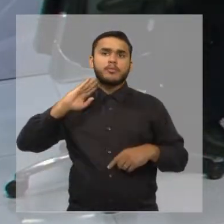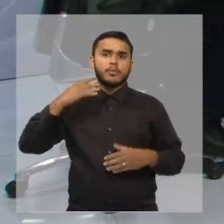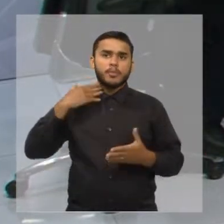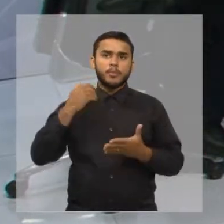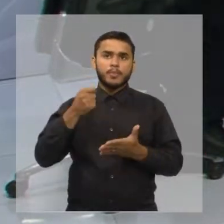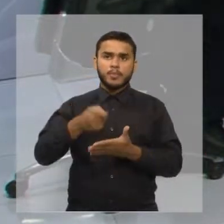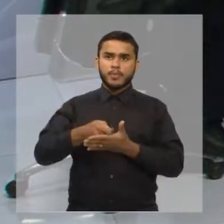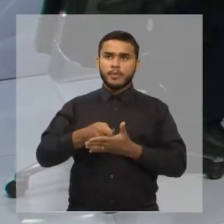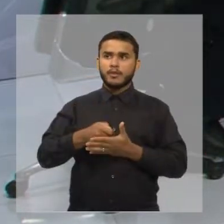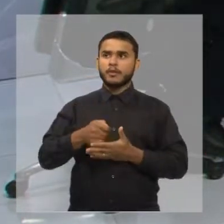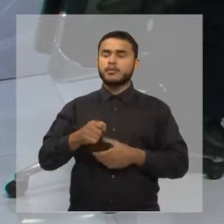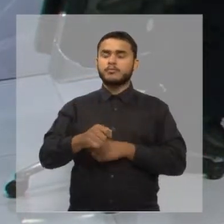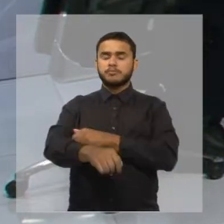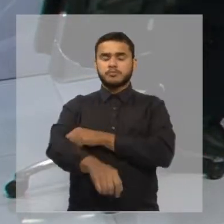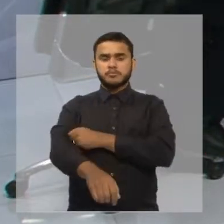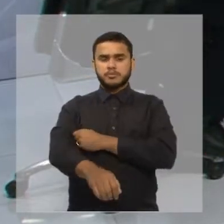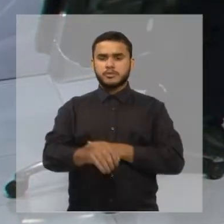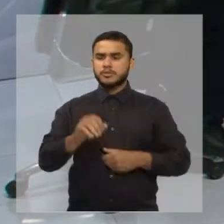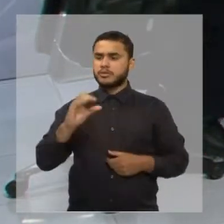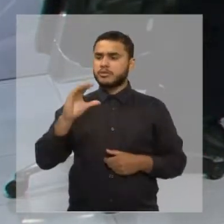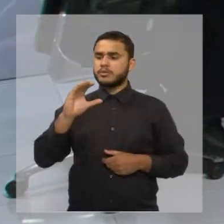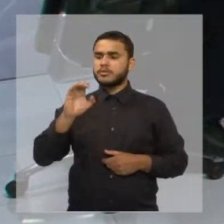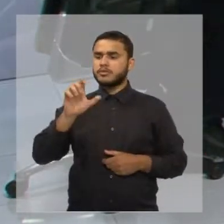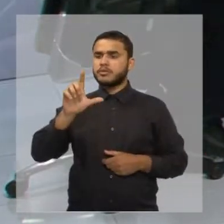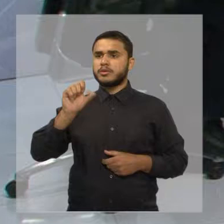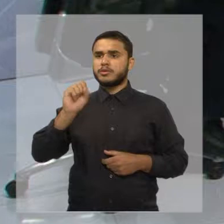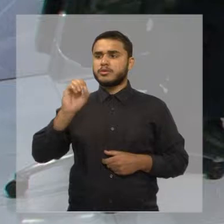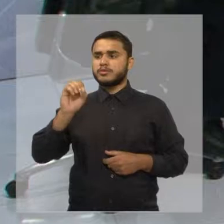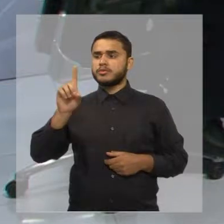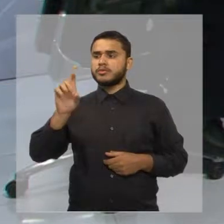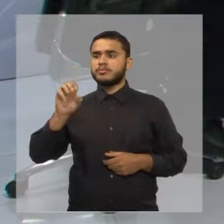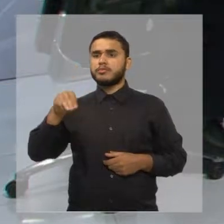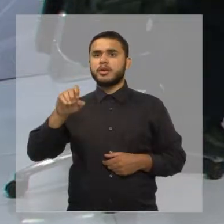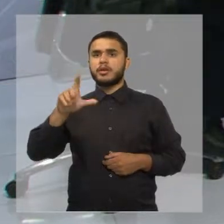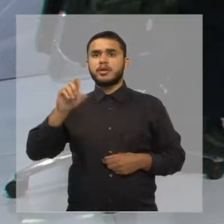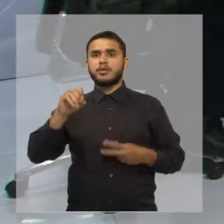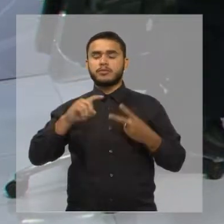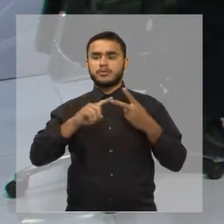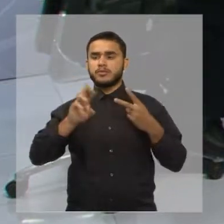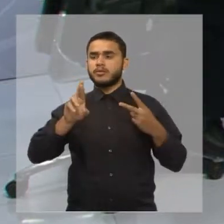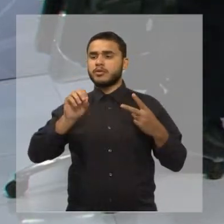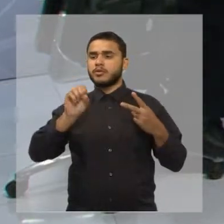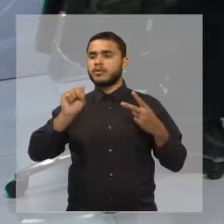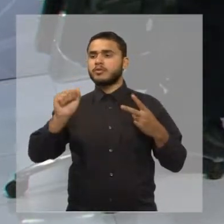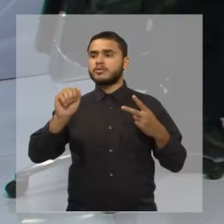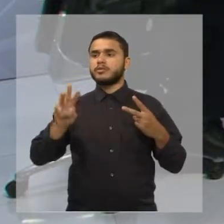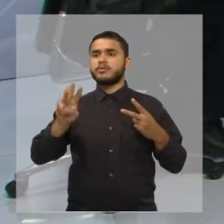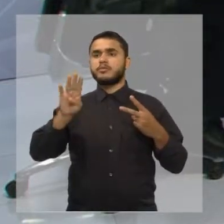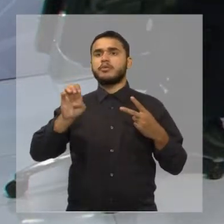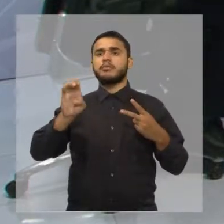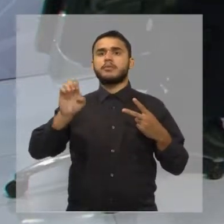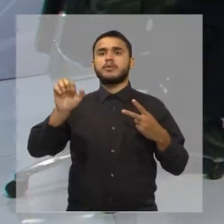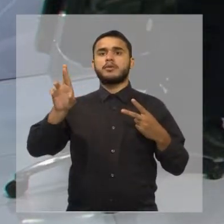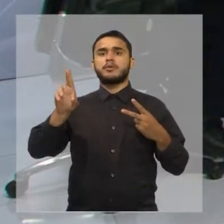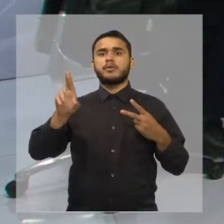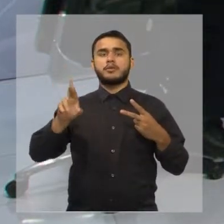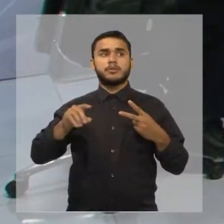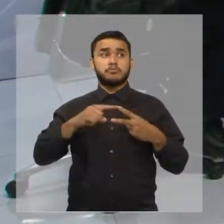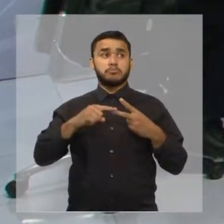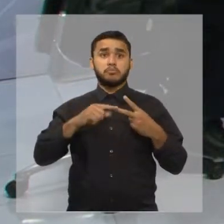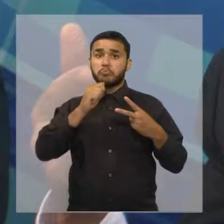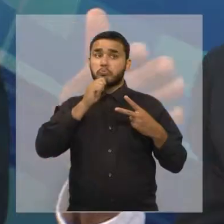não faz pronunciamento pré-julgando, mas quase todos os ministros, com mais destaque para alguns, como Marco